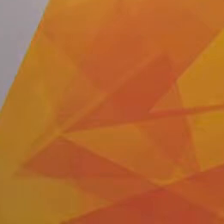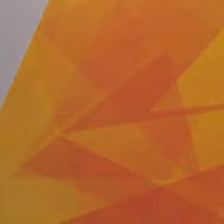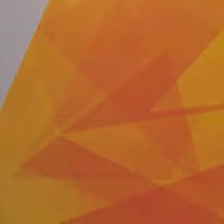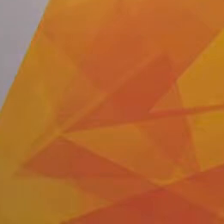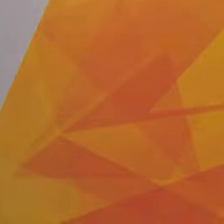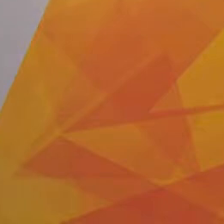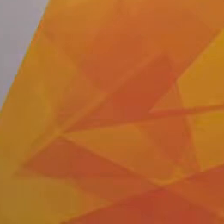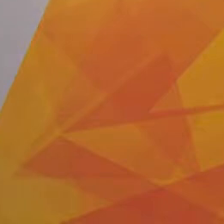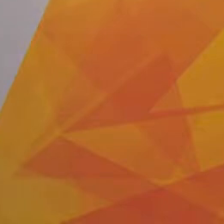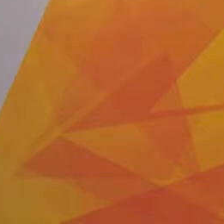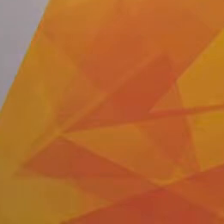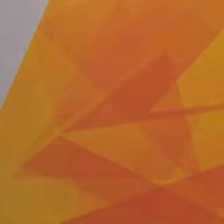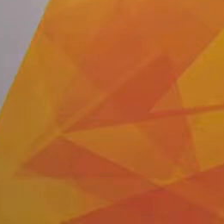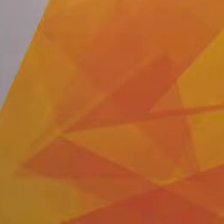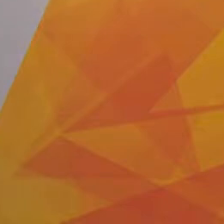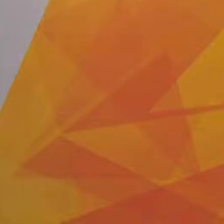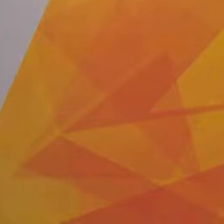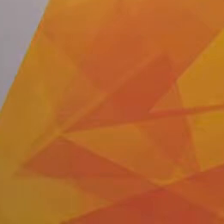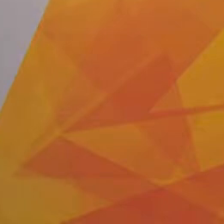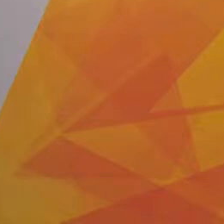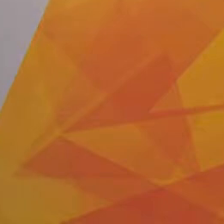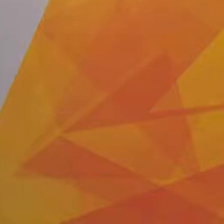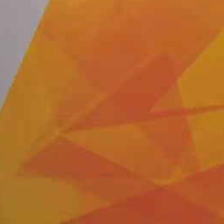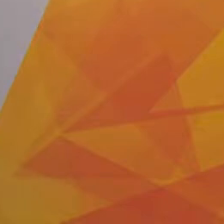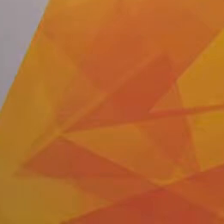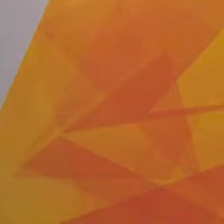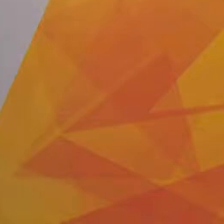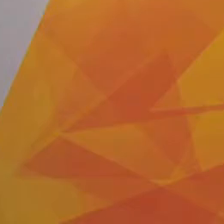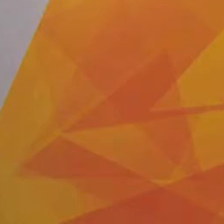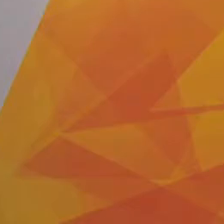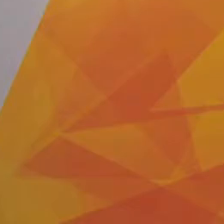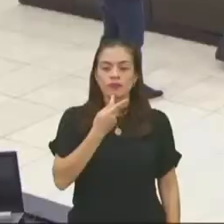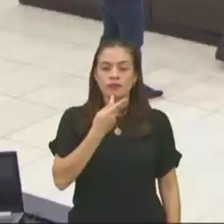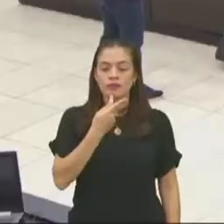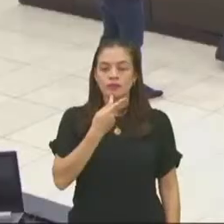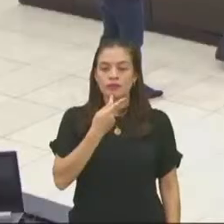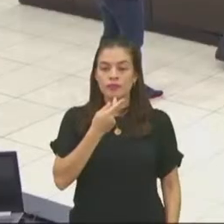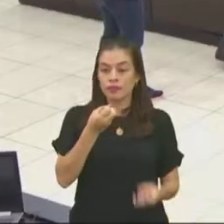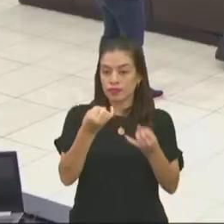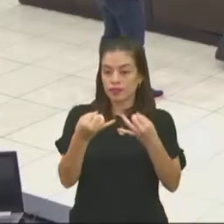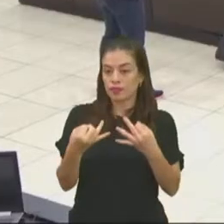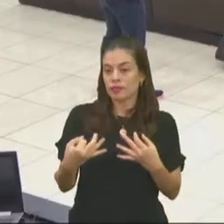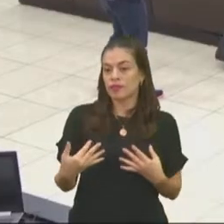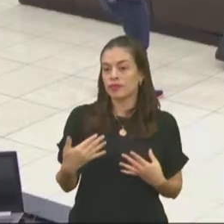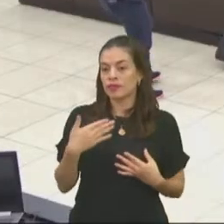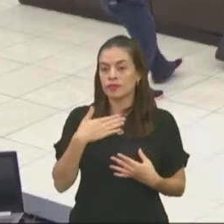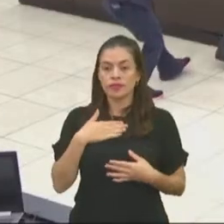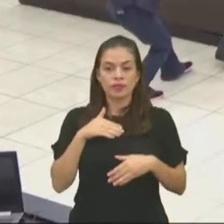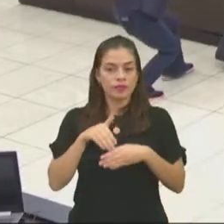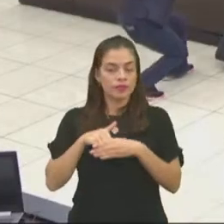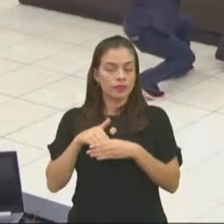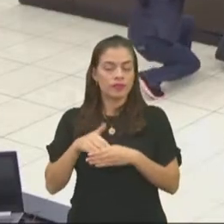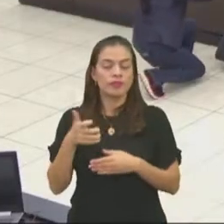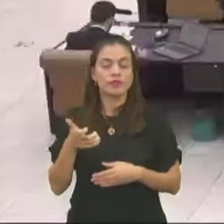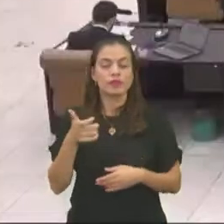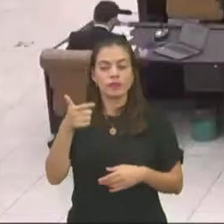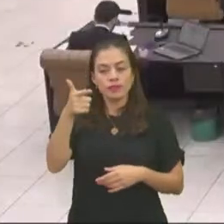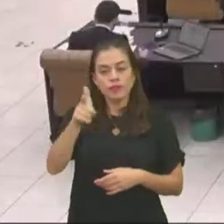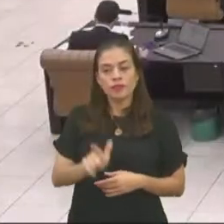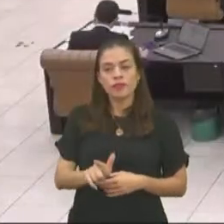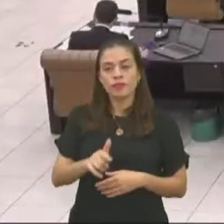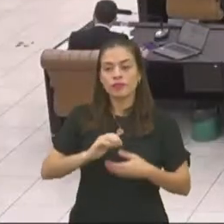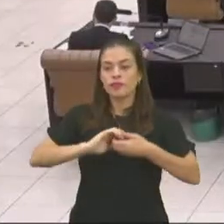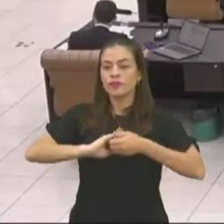favoráveis. O parlamentar parabenizou a autora do documento. Acompanhe. Justificando o voto, eu quero mais uma vez aqui